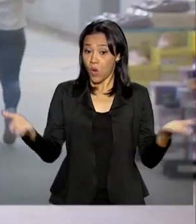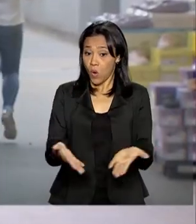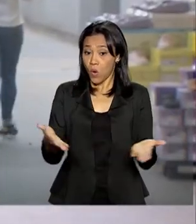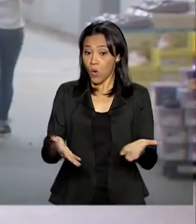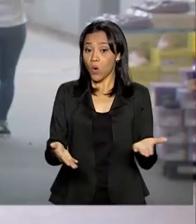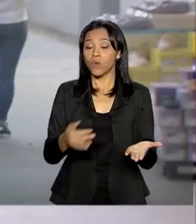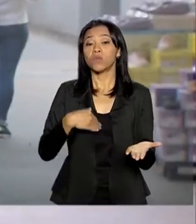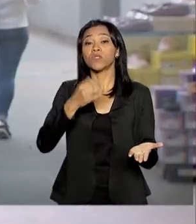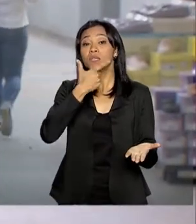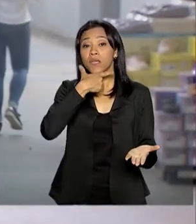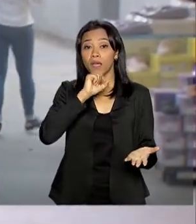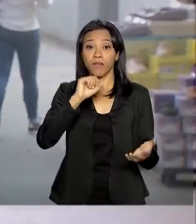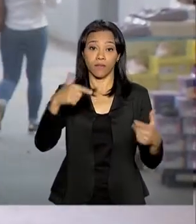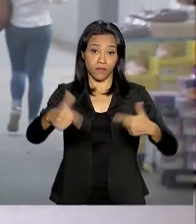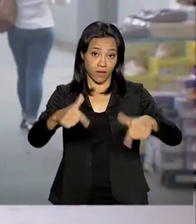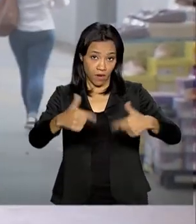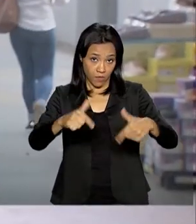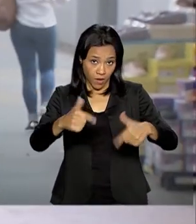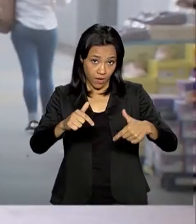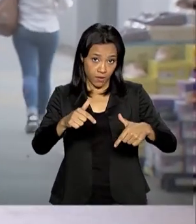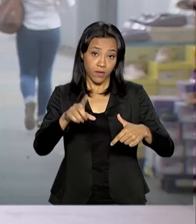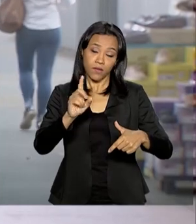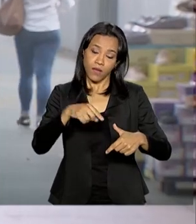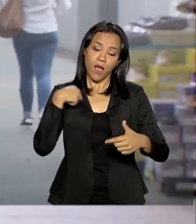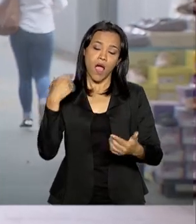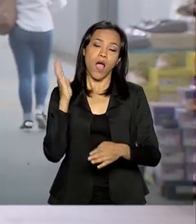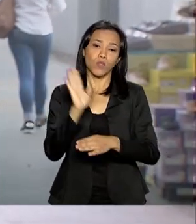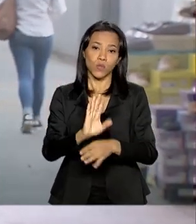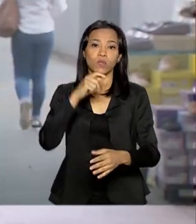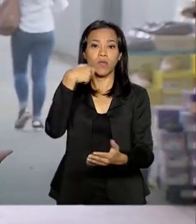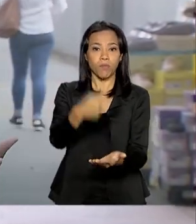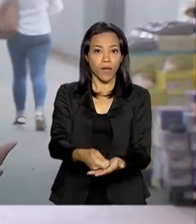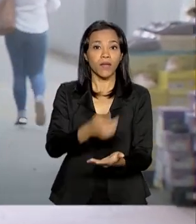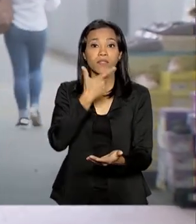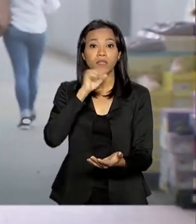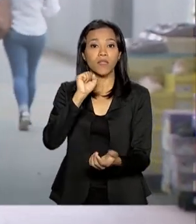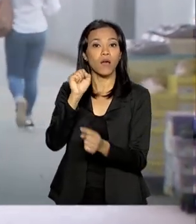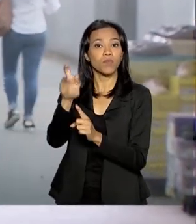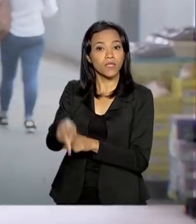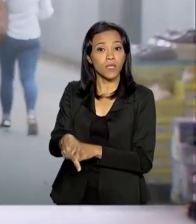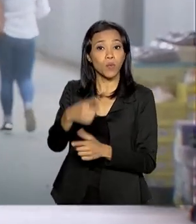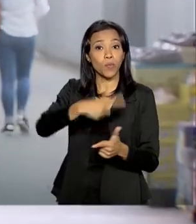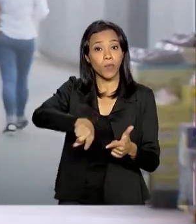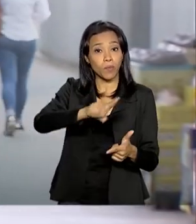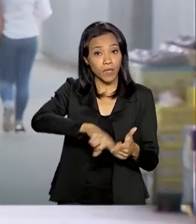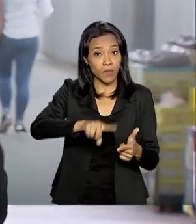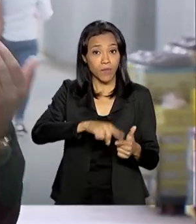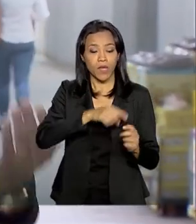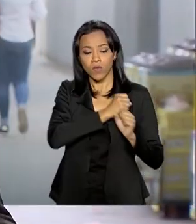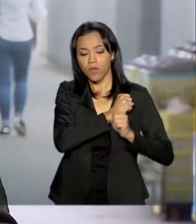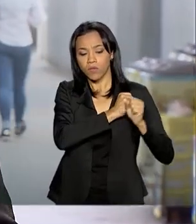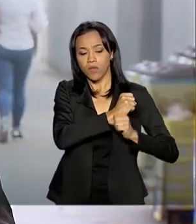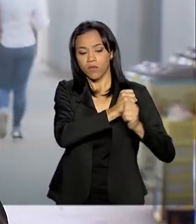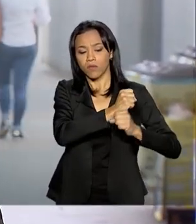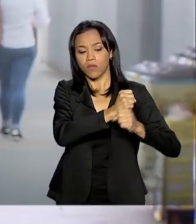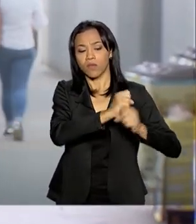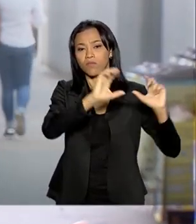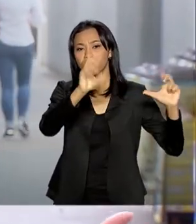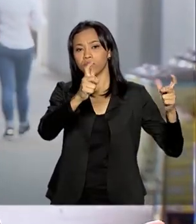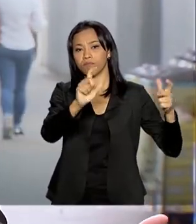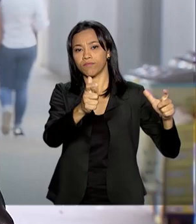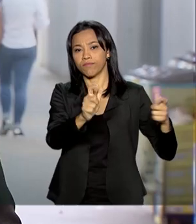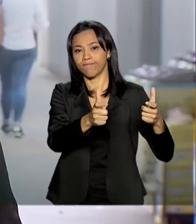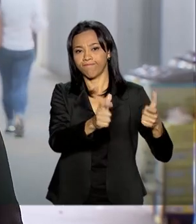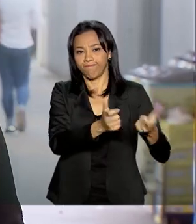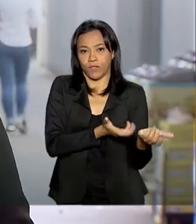quem trabalha e contribui com a Previdência ajuda a pagar o benefício de quem está aposentado. O problema é que com os anos diminui o número de jovens